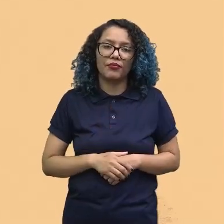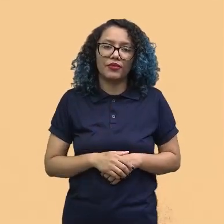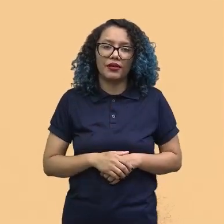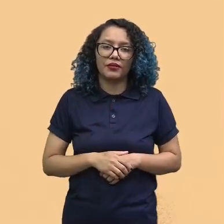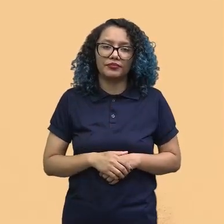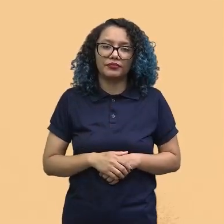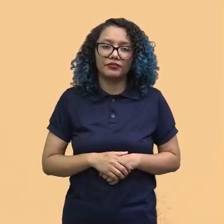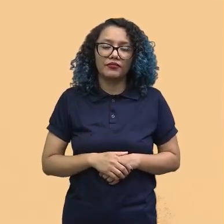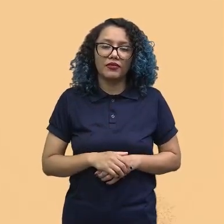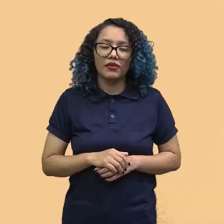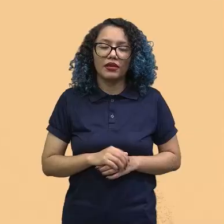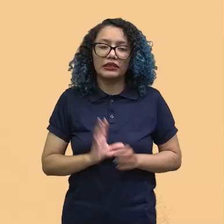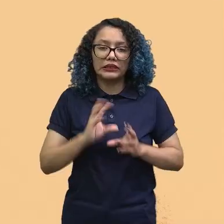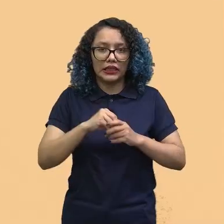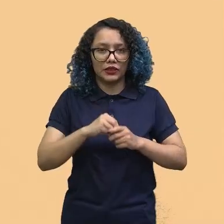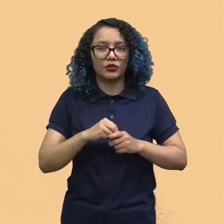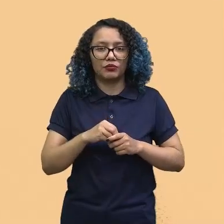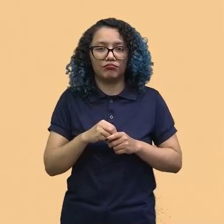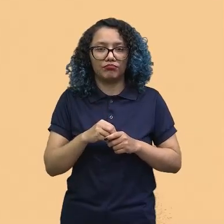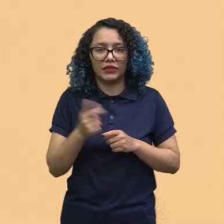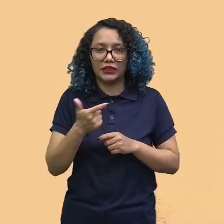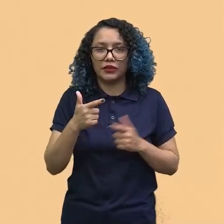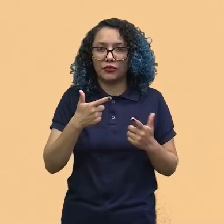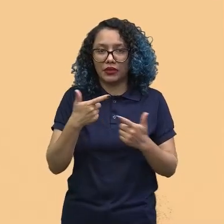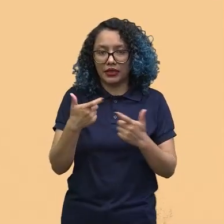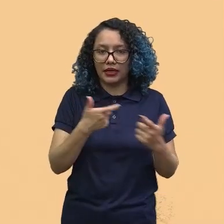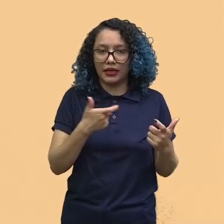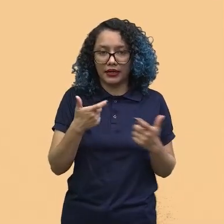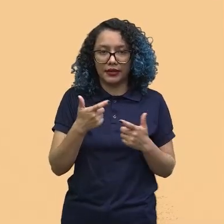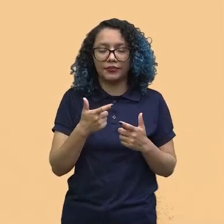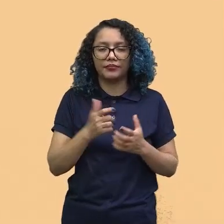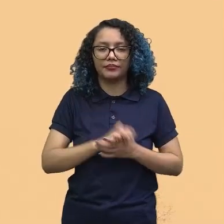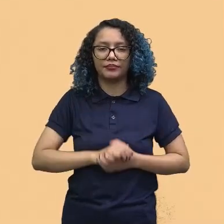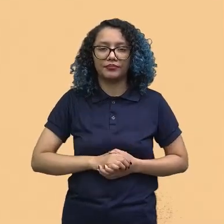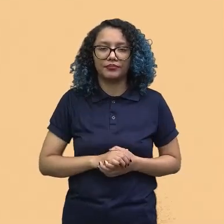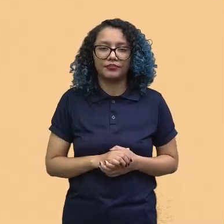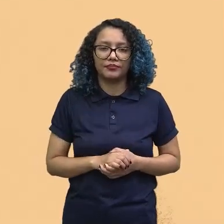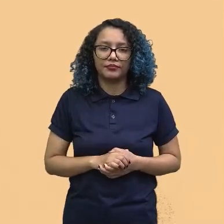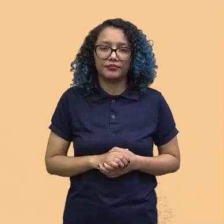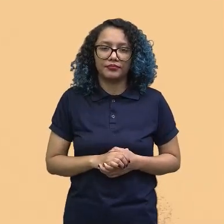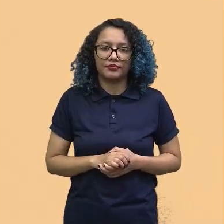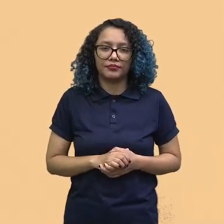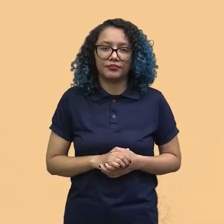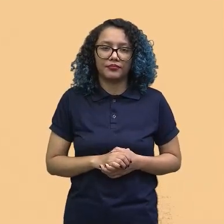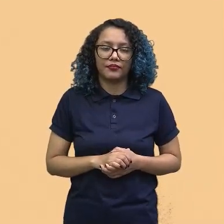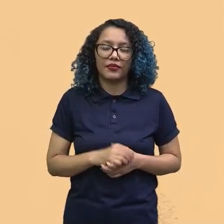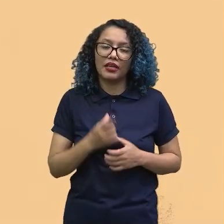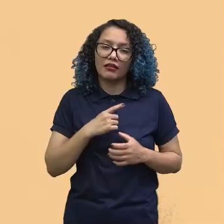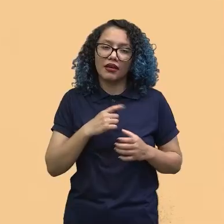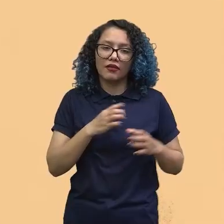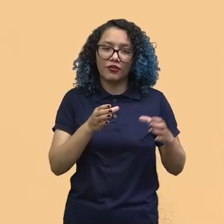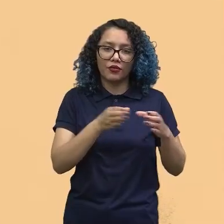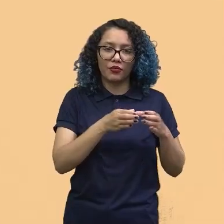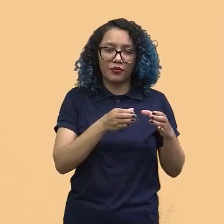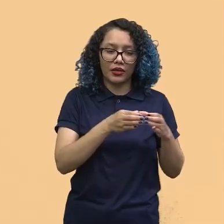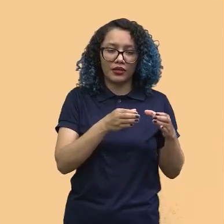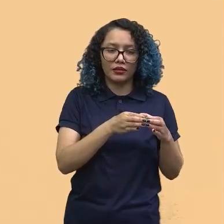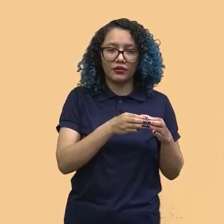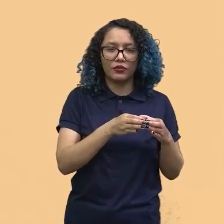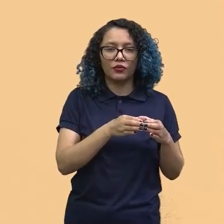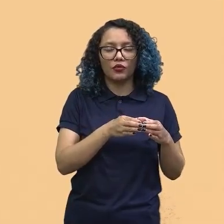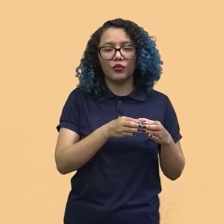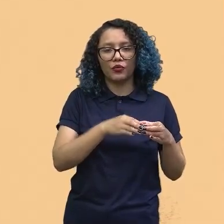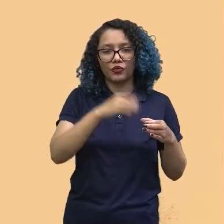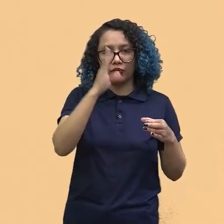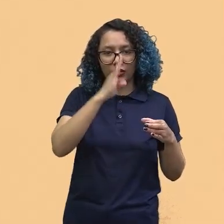o confronto, né, que existiu entre a Força Expedicionária Brasileira e